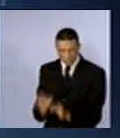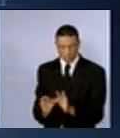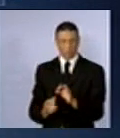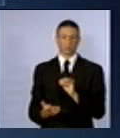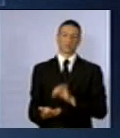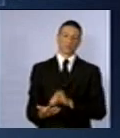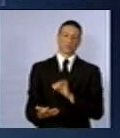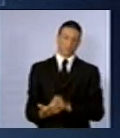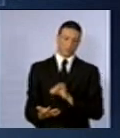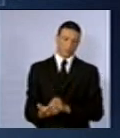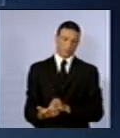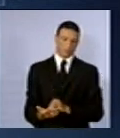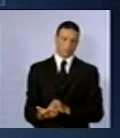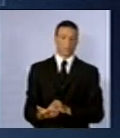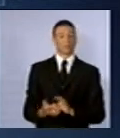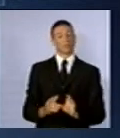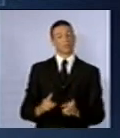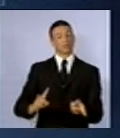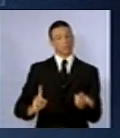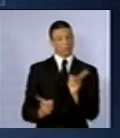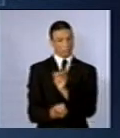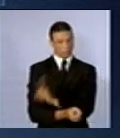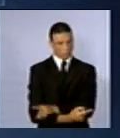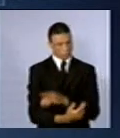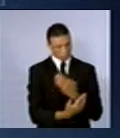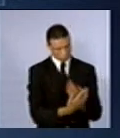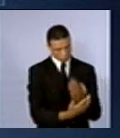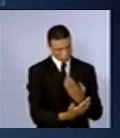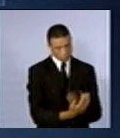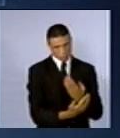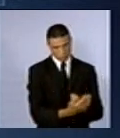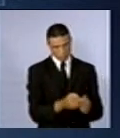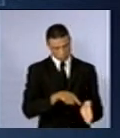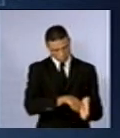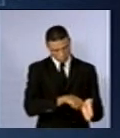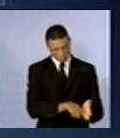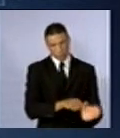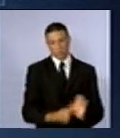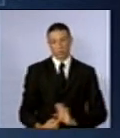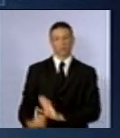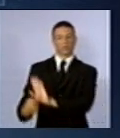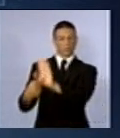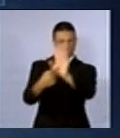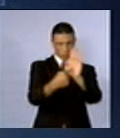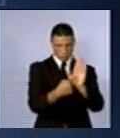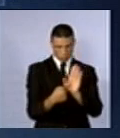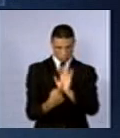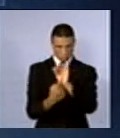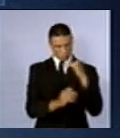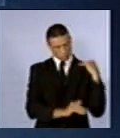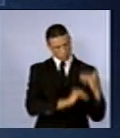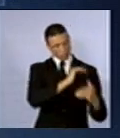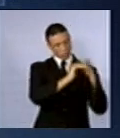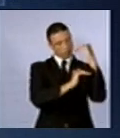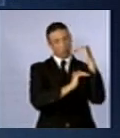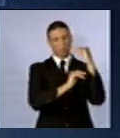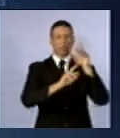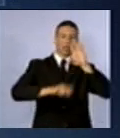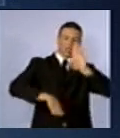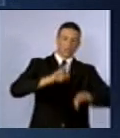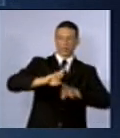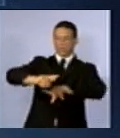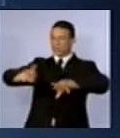achados. Por outro lado, as pesquisas ainda apresentam, embora todas as pesquisas desenvolvidas, resultados divergentes. O